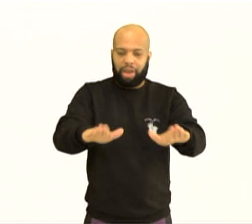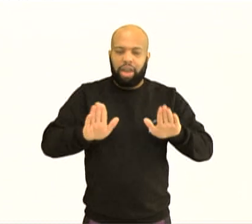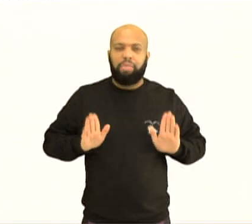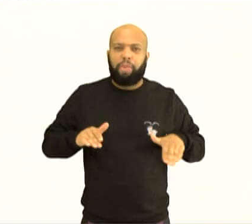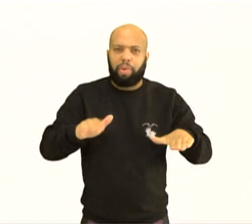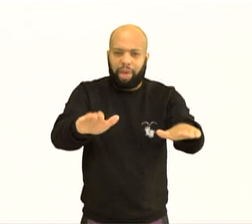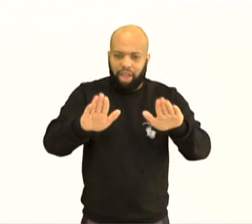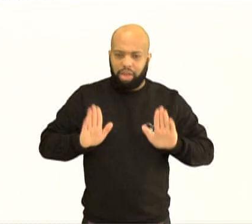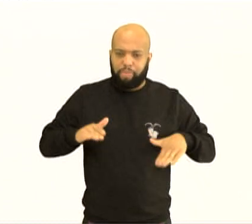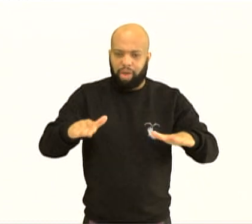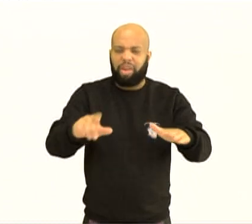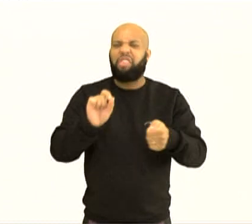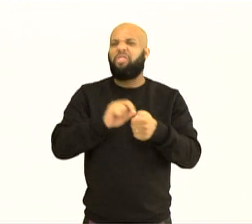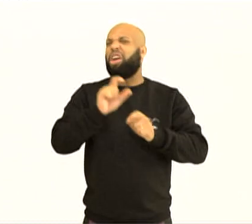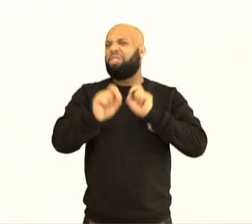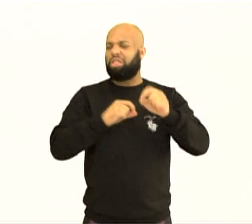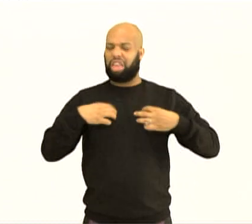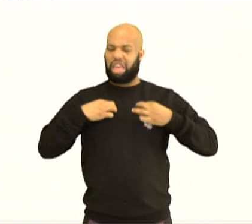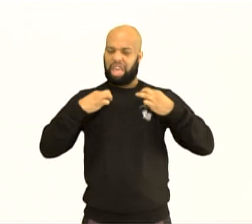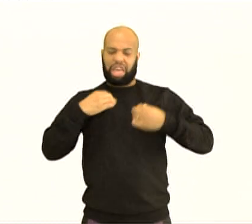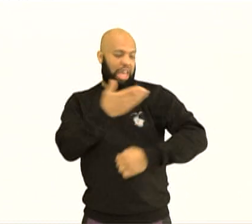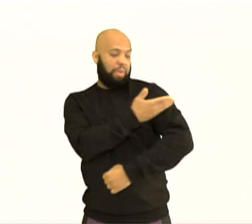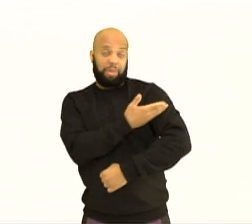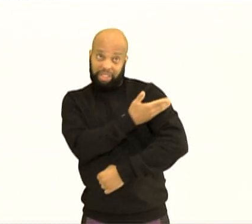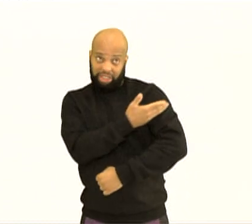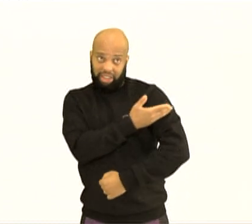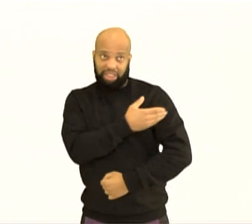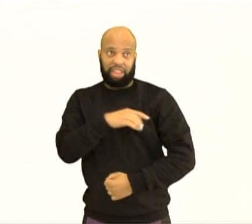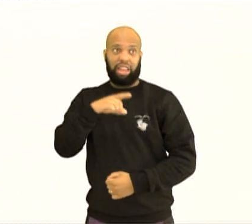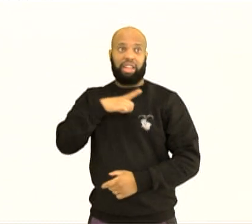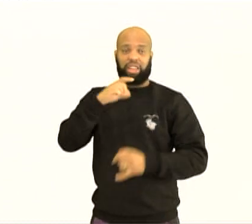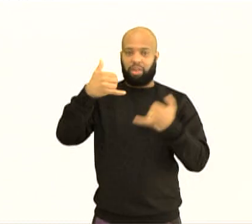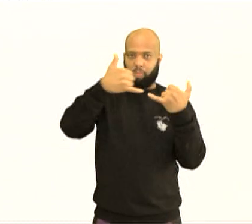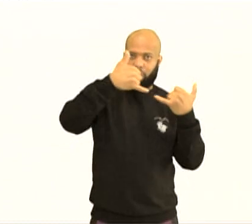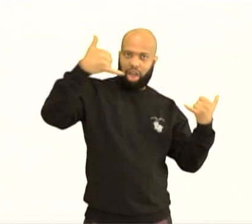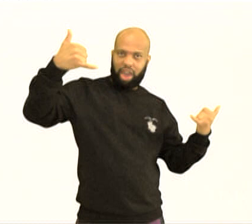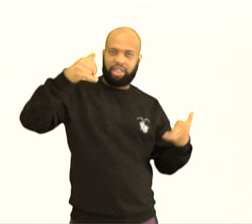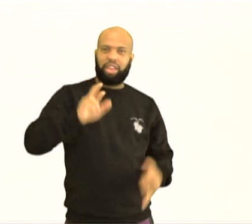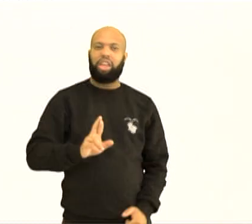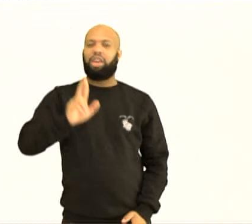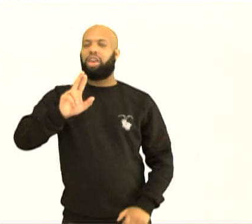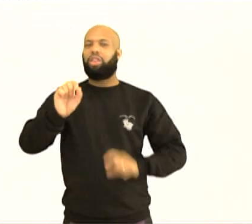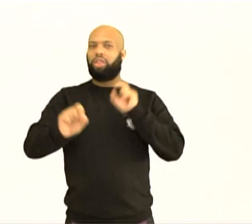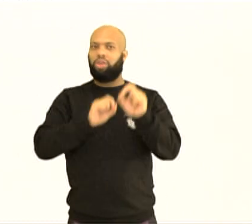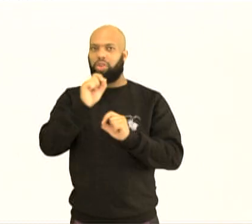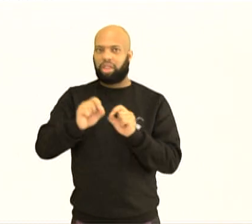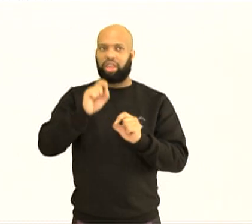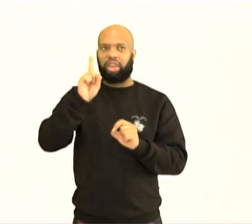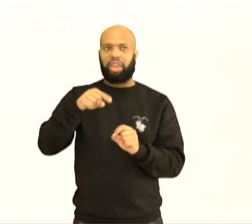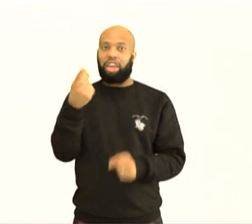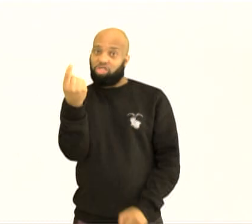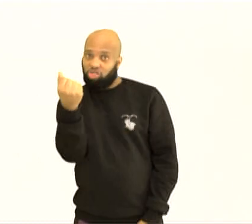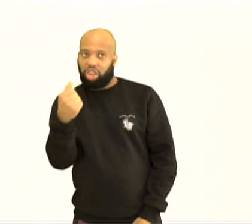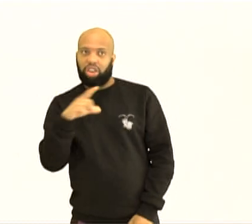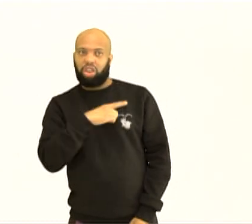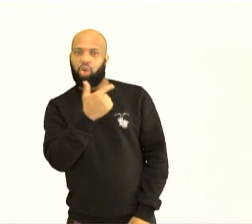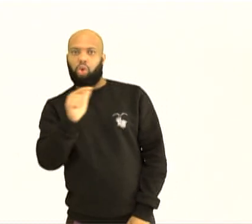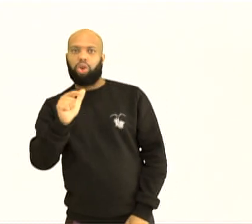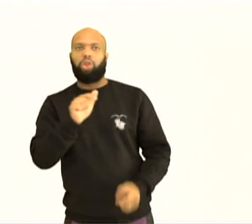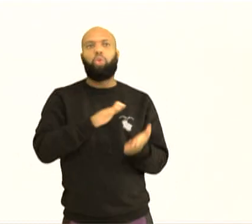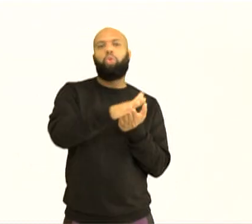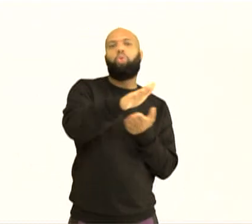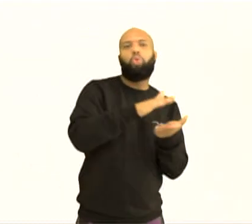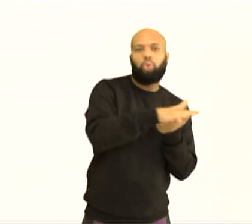aqui no gráfico, nós temos uma reta que representa a receita e a outra que representa o custo, tá? E agora,